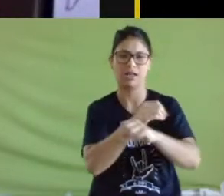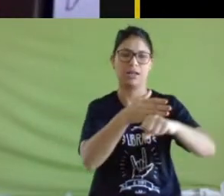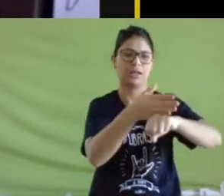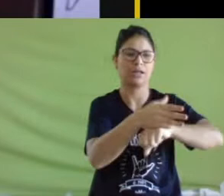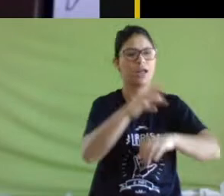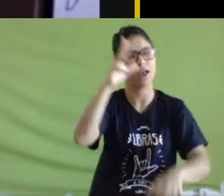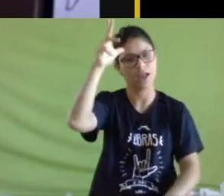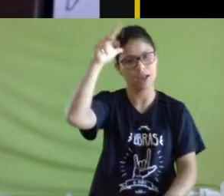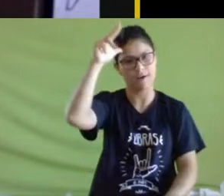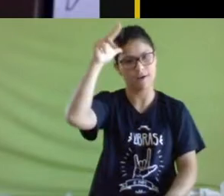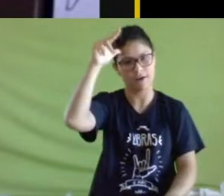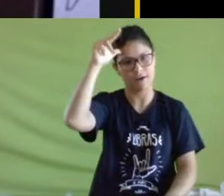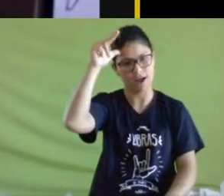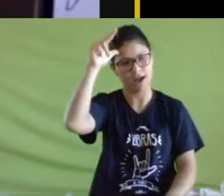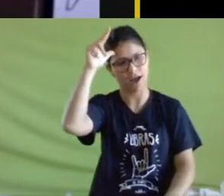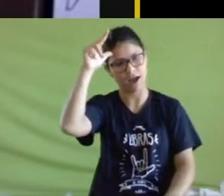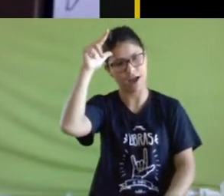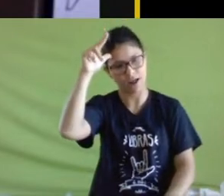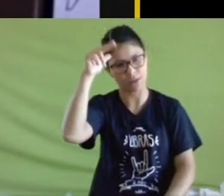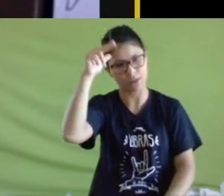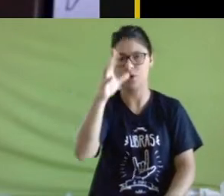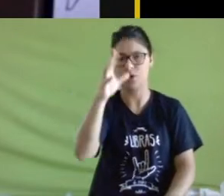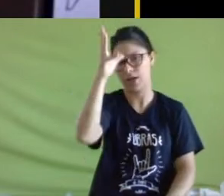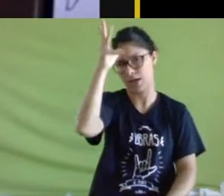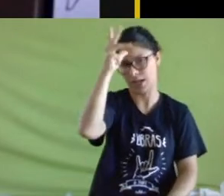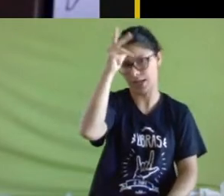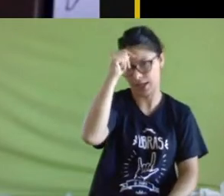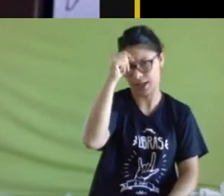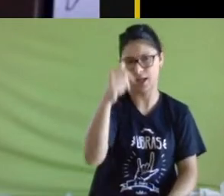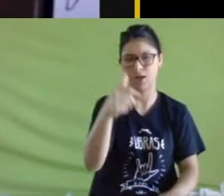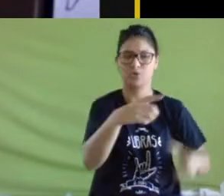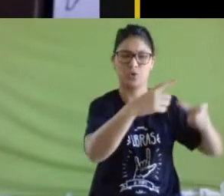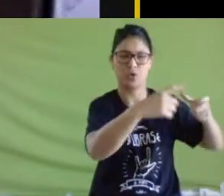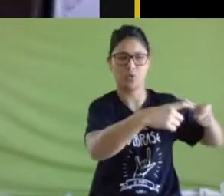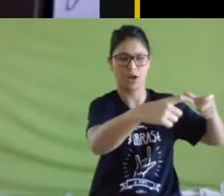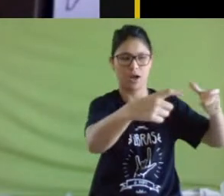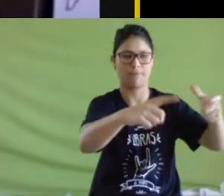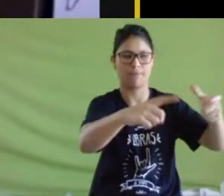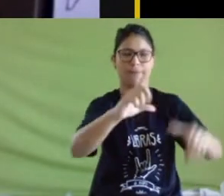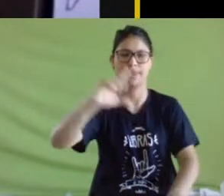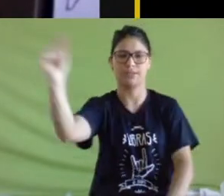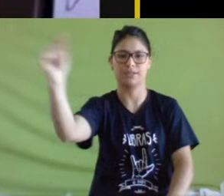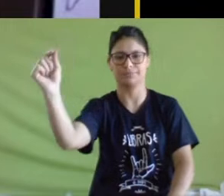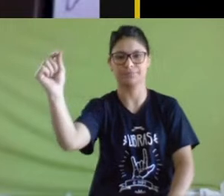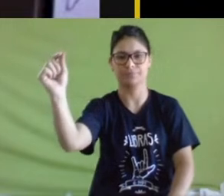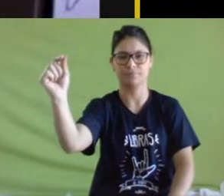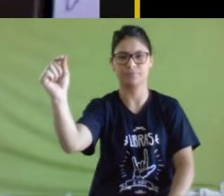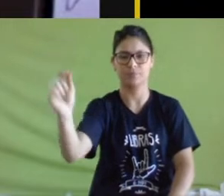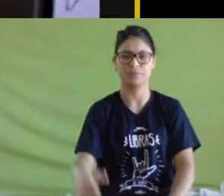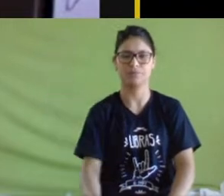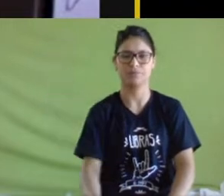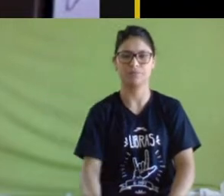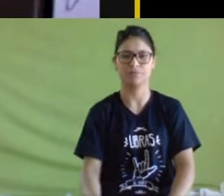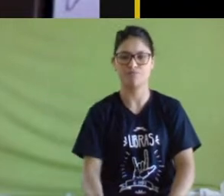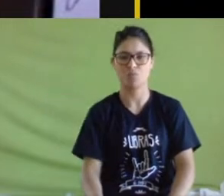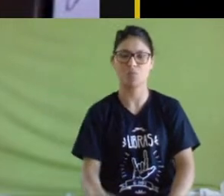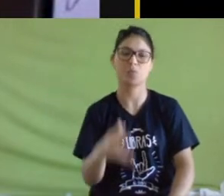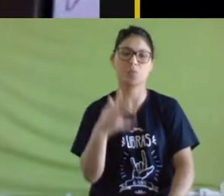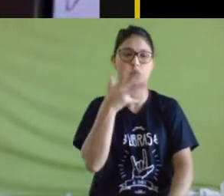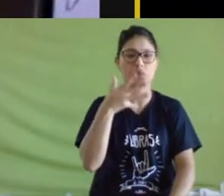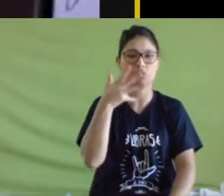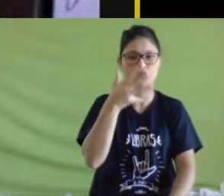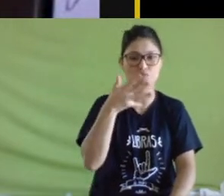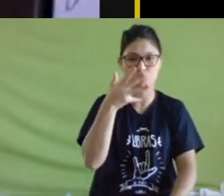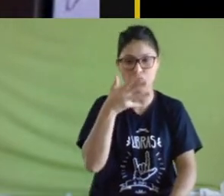estão os cavalos, os galinheiros, tá? E a gente sai. Quer dizer, então, fazer um discurso